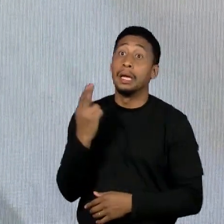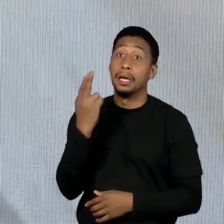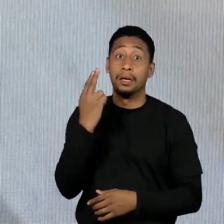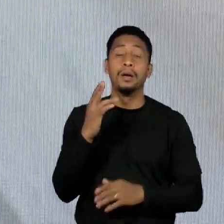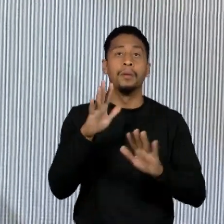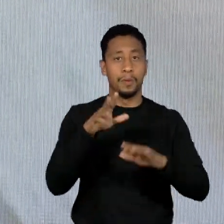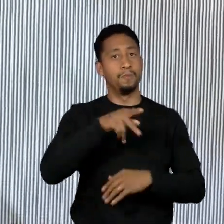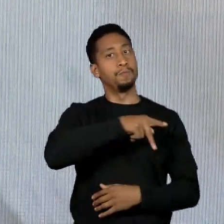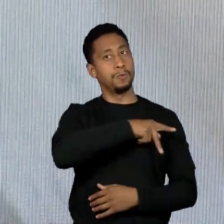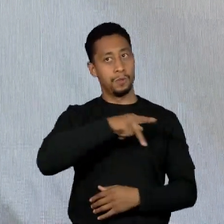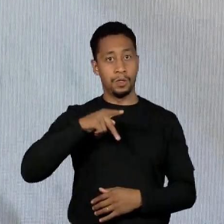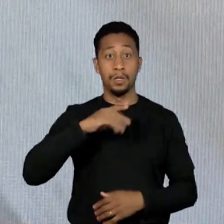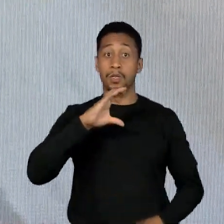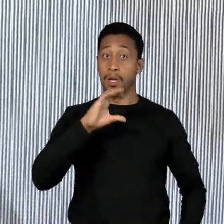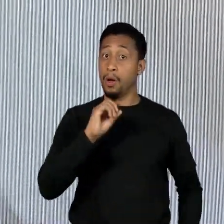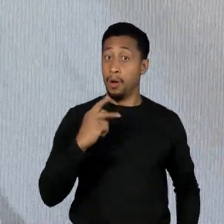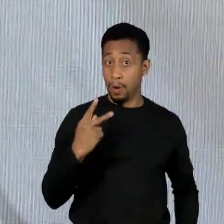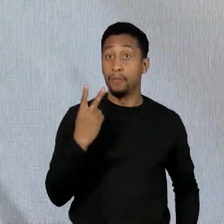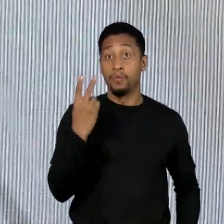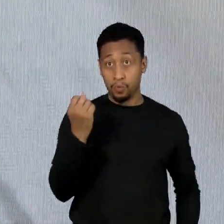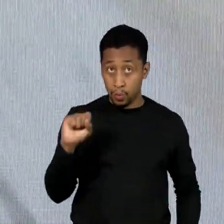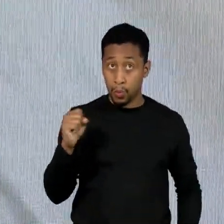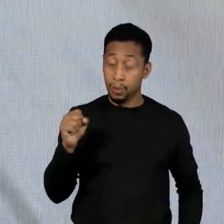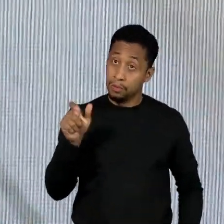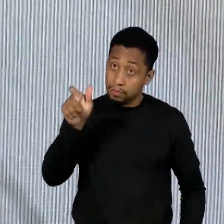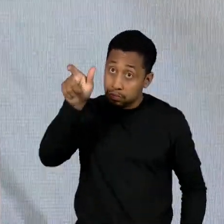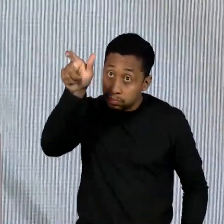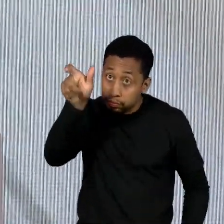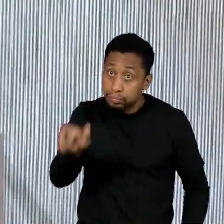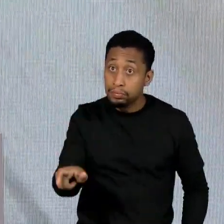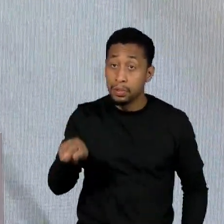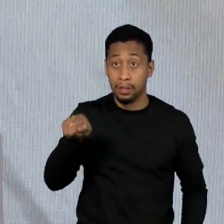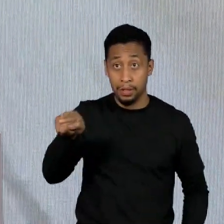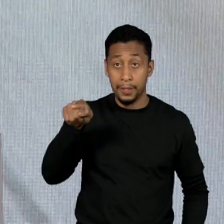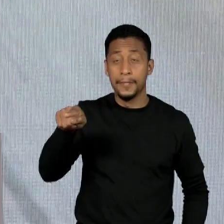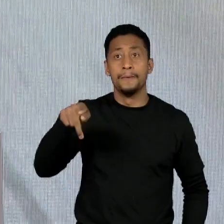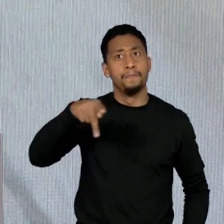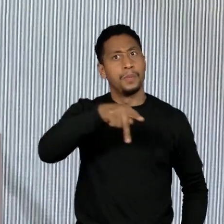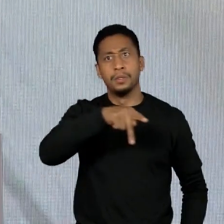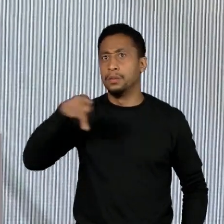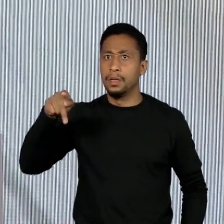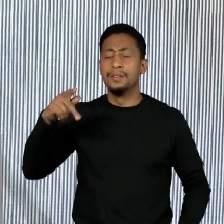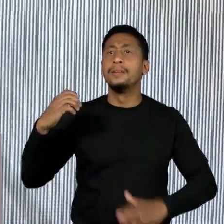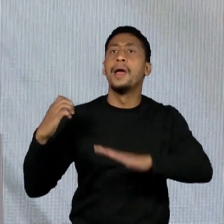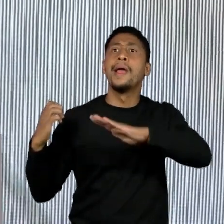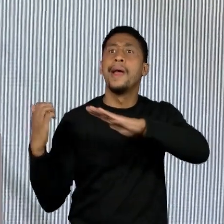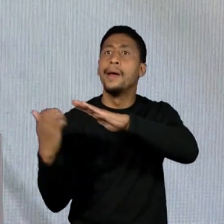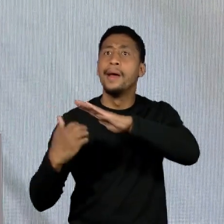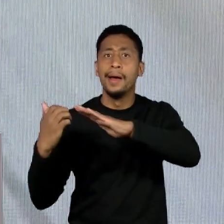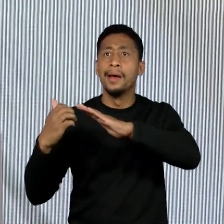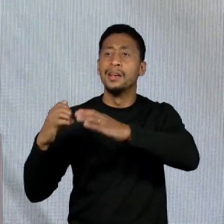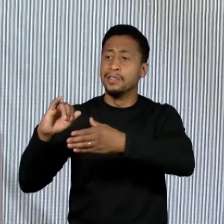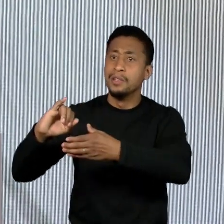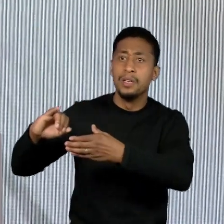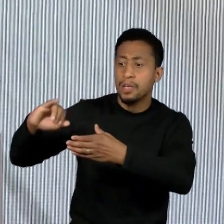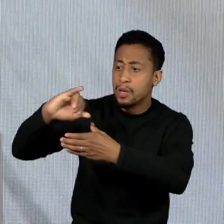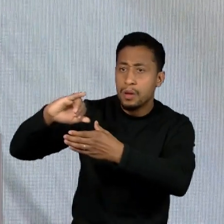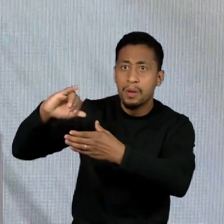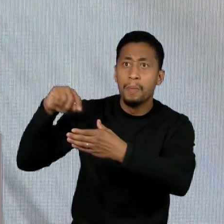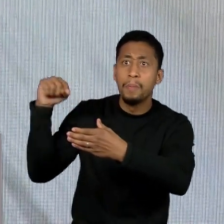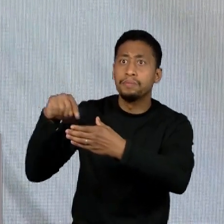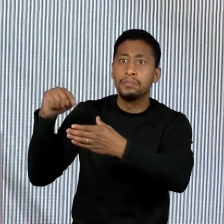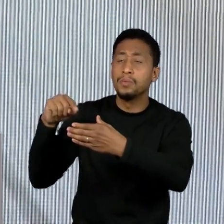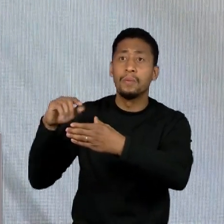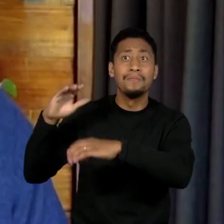conferência uma pessoa que ela é presidente de uma das maiores petroleiras do local, do país que hospeda